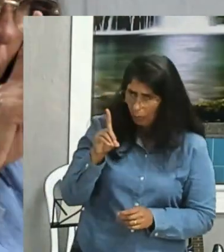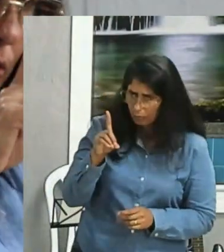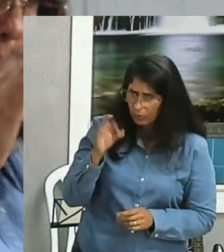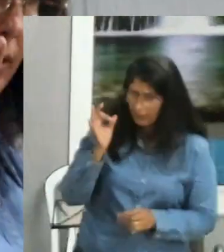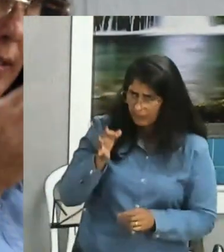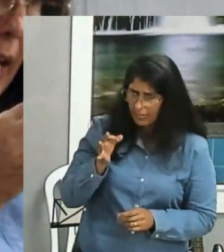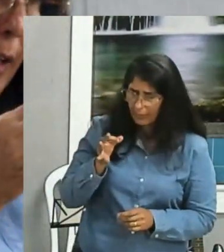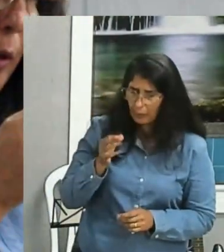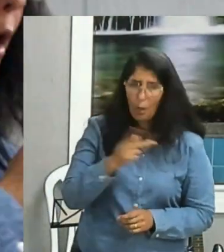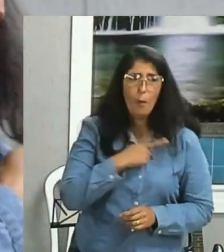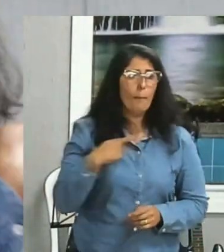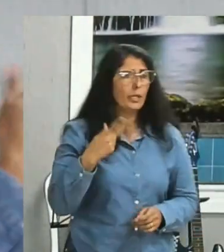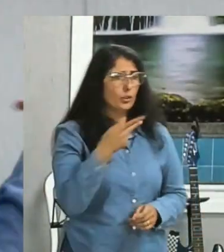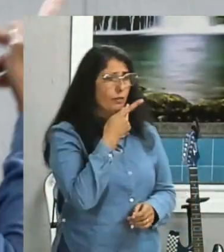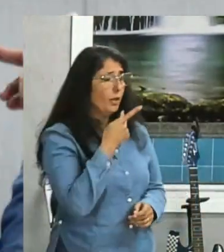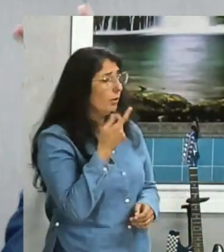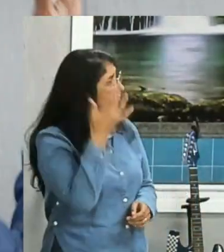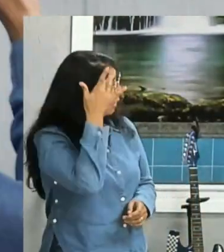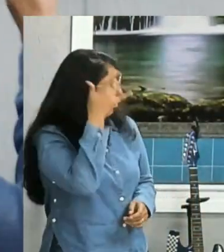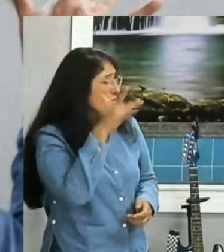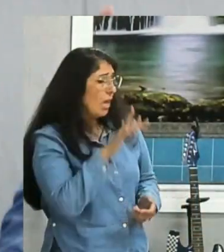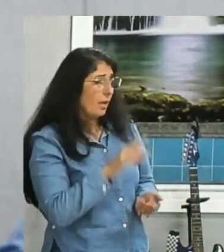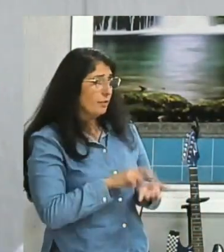ou caiu para trás?